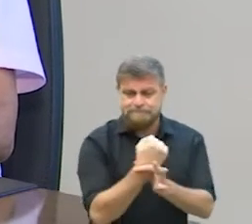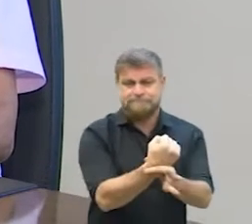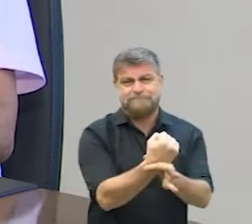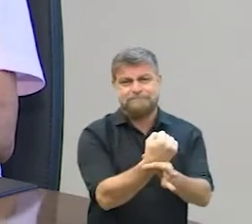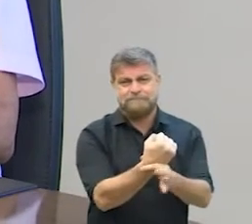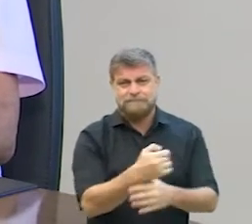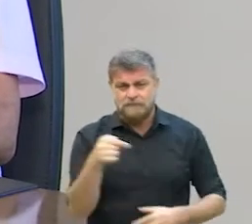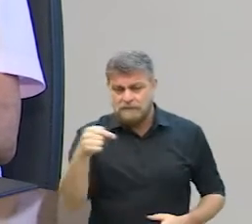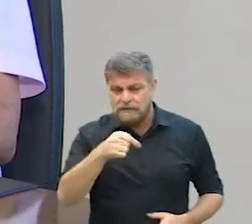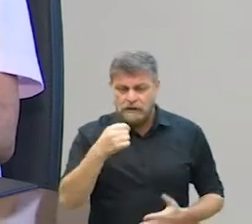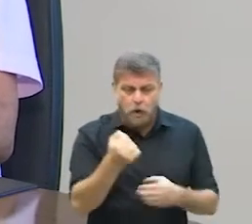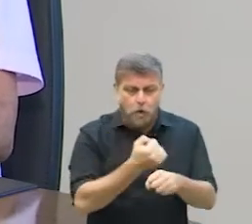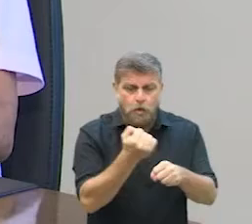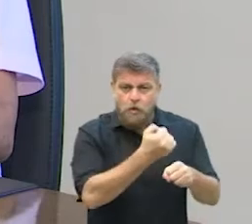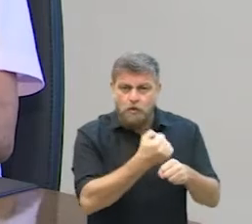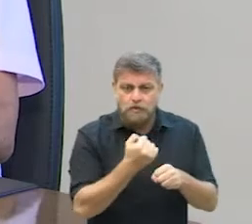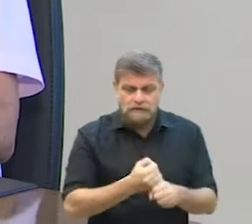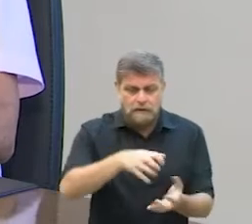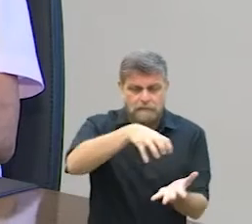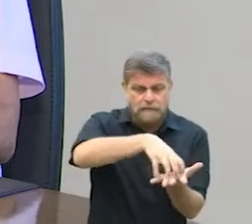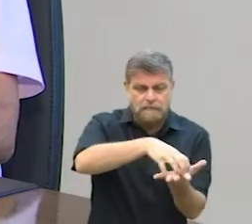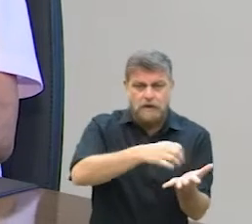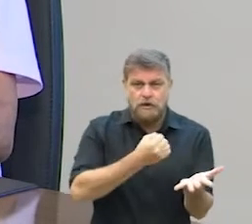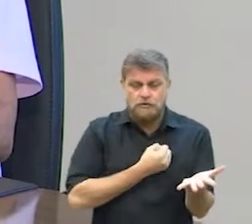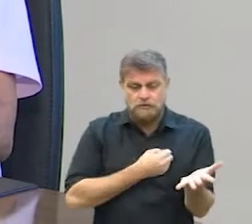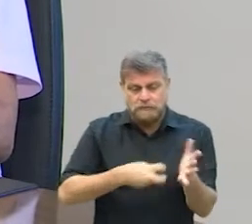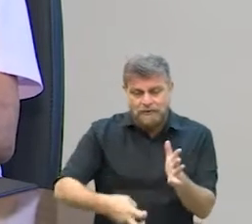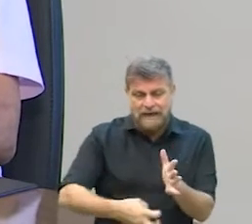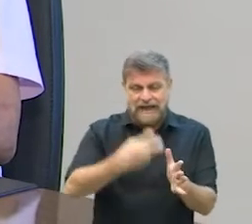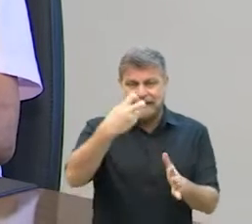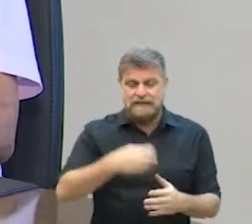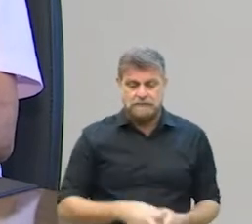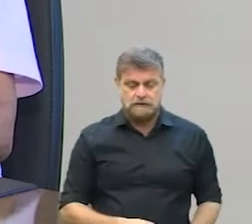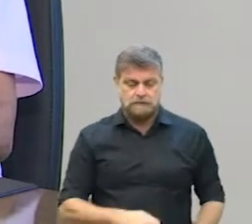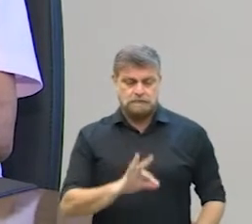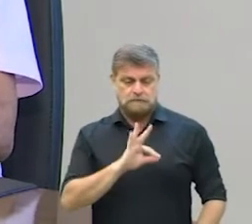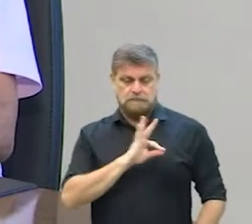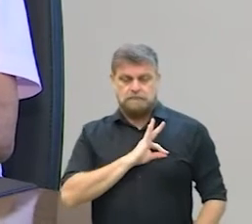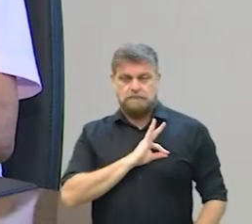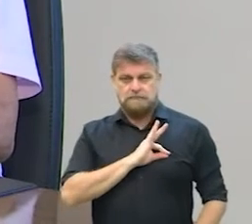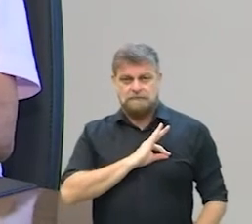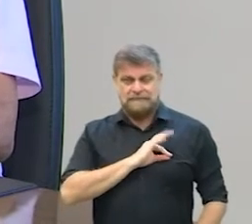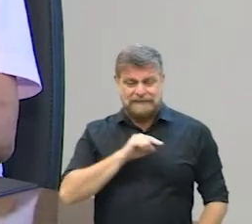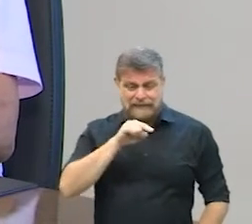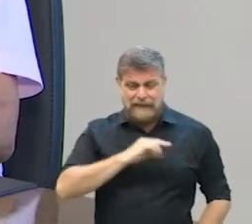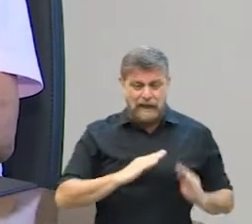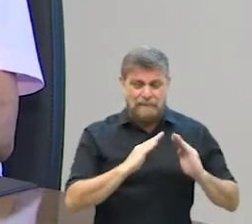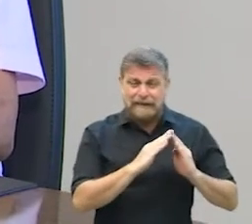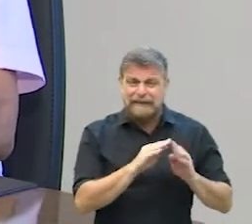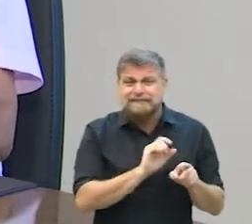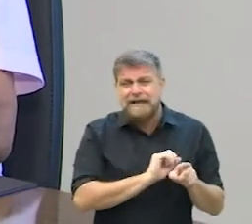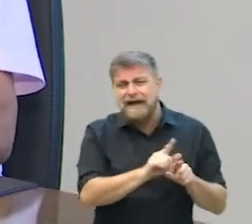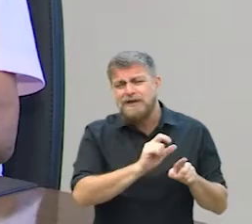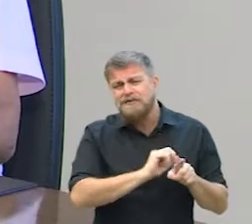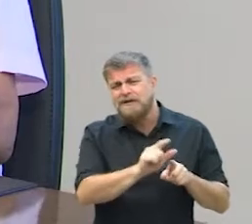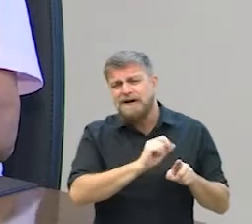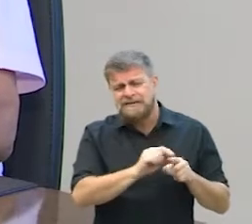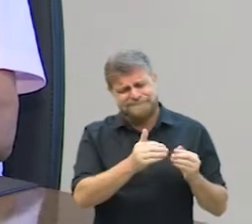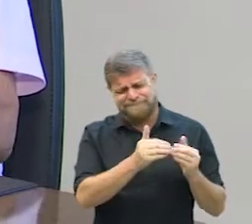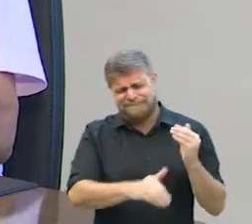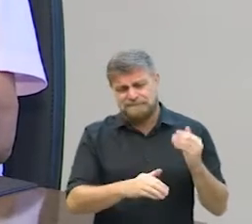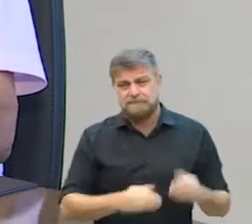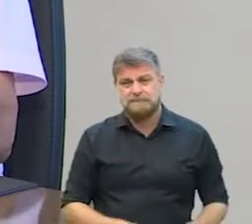solicitar na área de segurança, a construção da 5ª Companhia do 47º Batalhão, que está numa